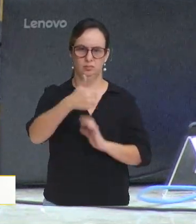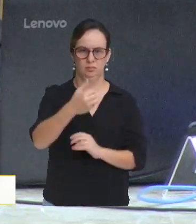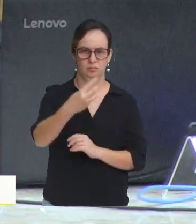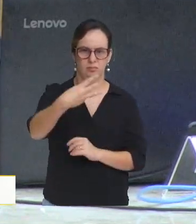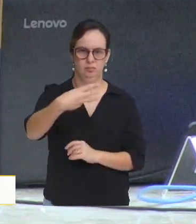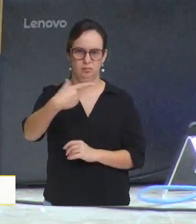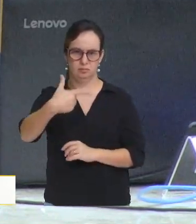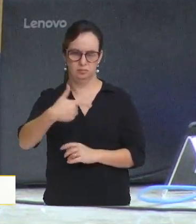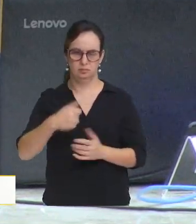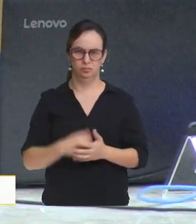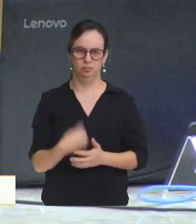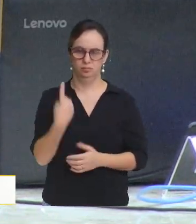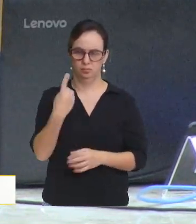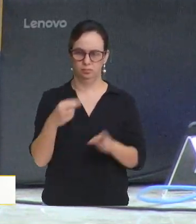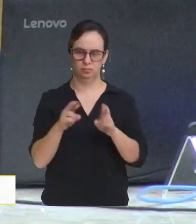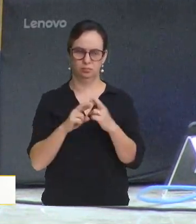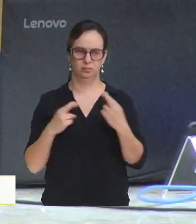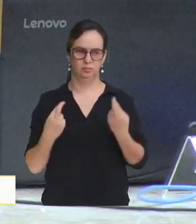uma sessão.